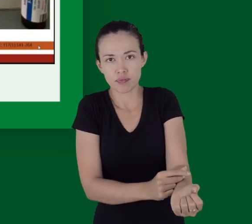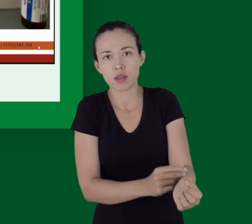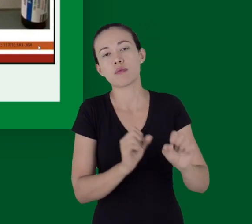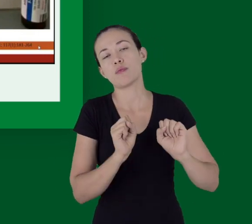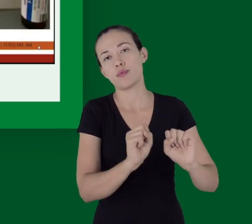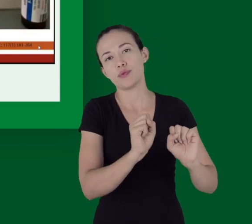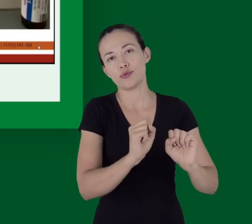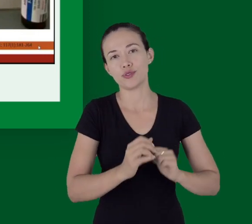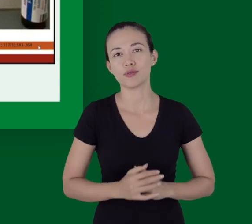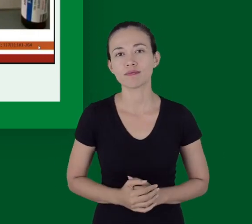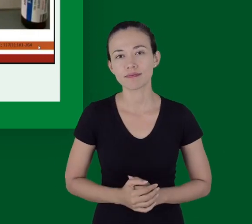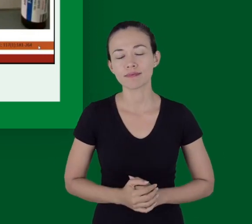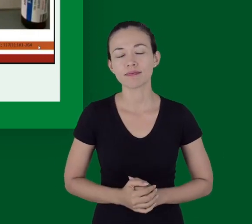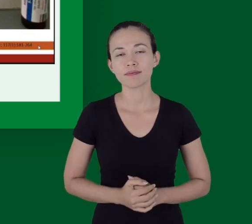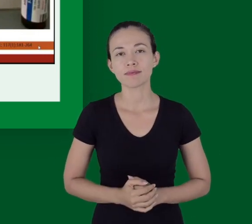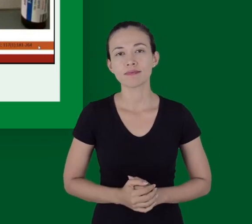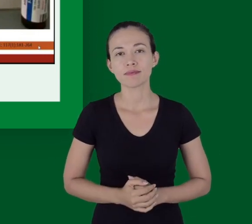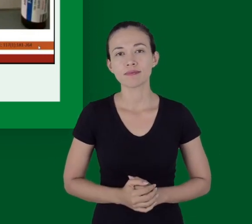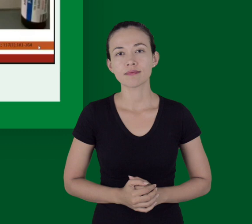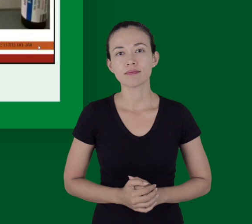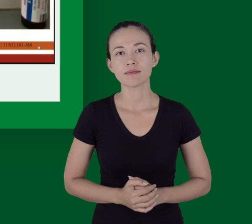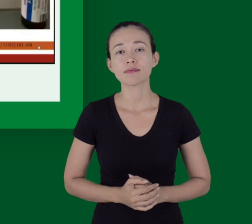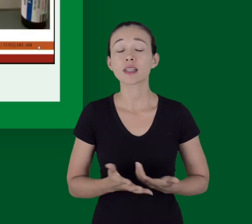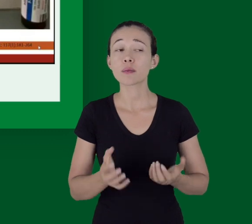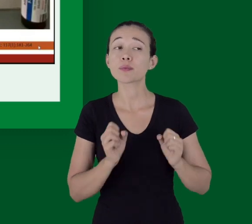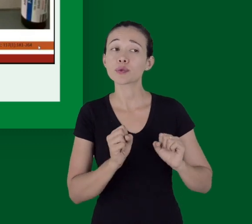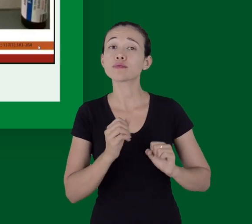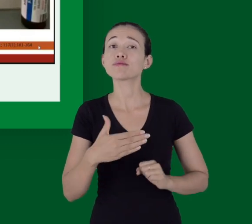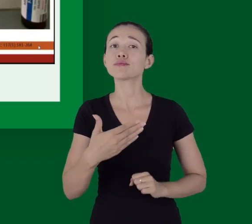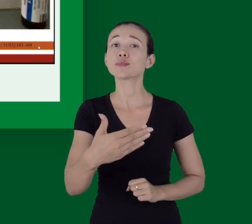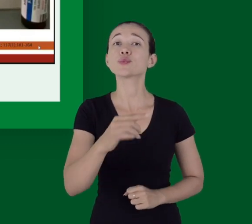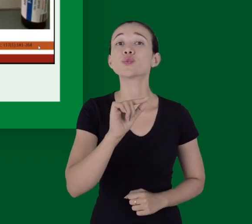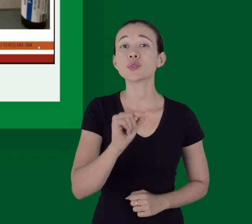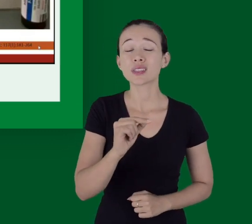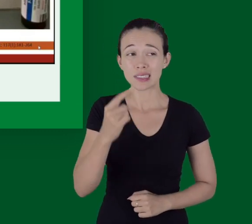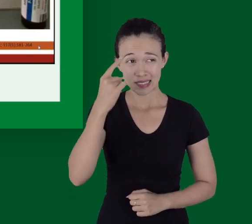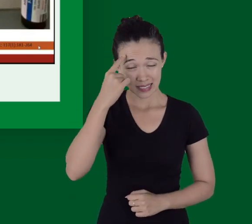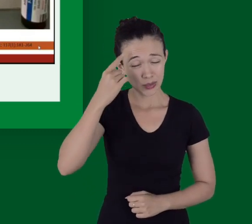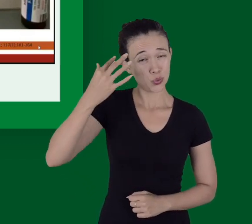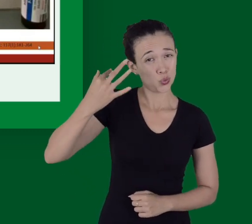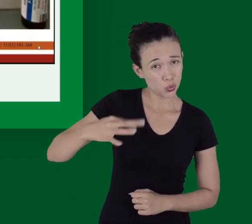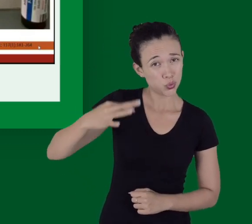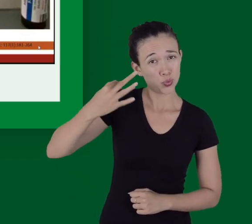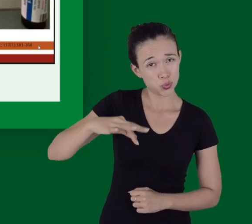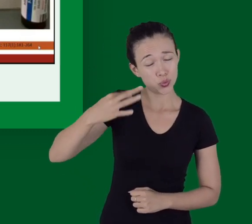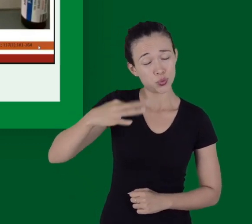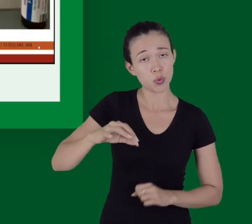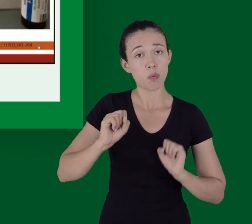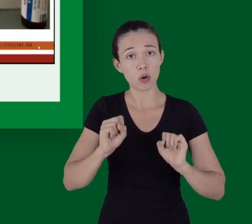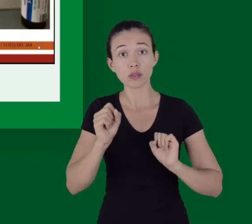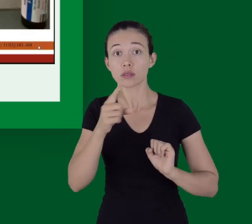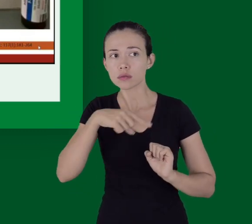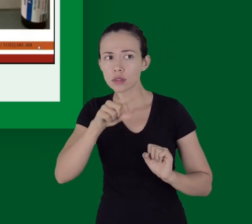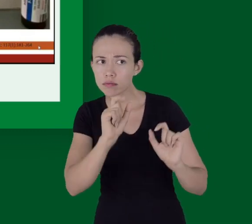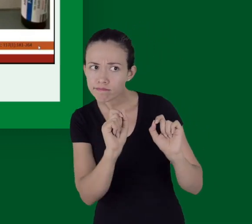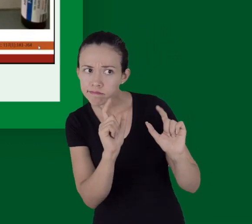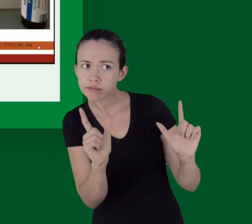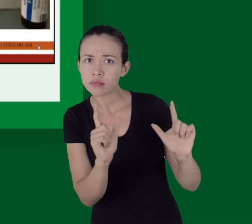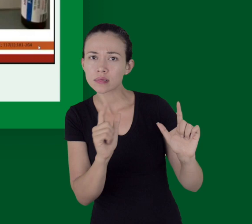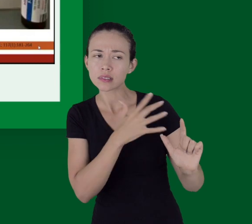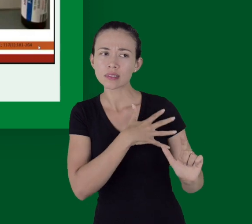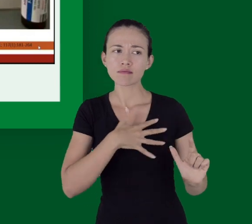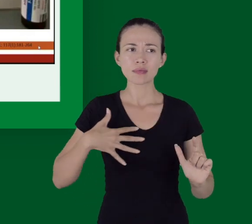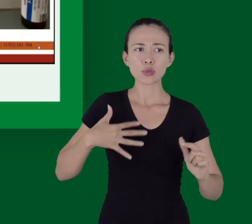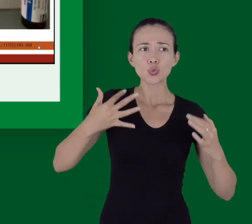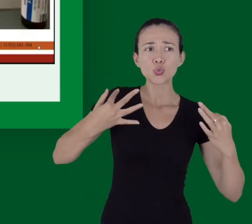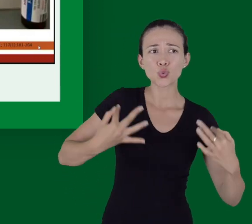dose máxima é a dose máxima tolerada. Geralmente, como ele faz vasodilatação, o paciente pode evoluir com cefaleia. Então, ficar sempre atento. Não deixar